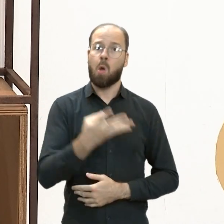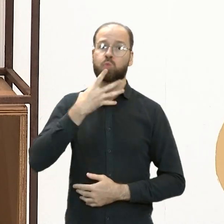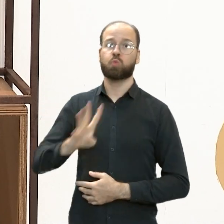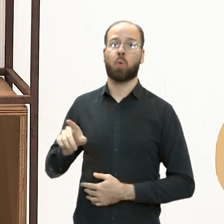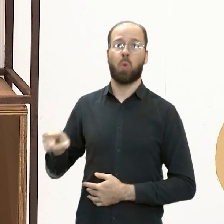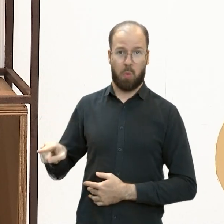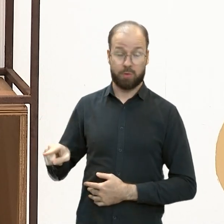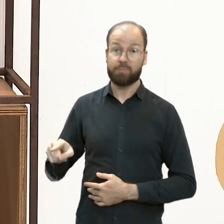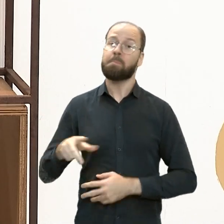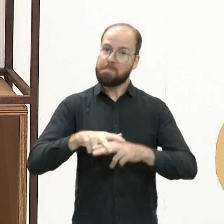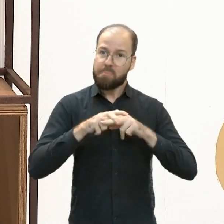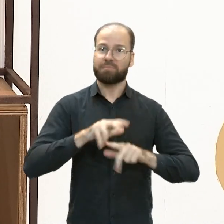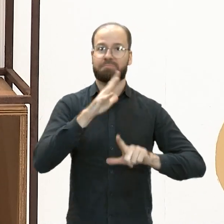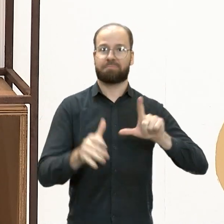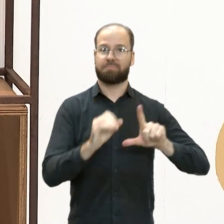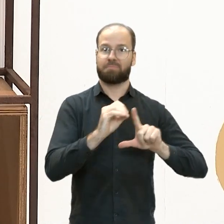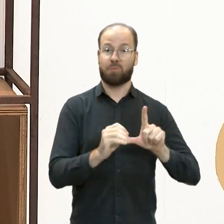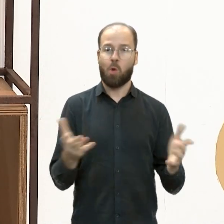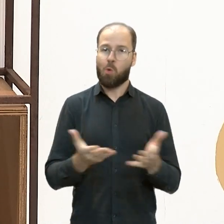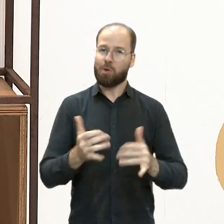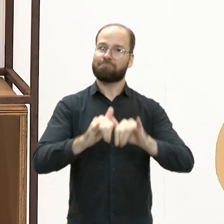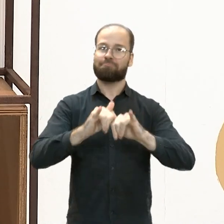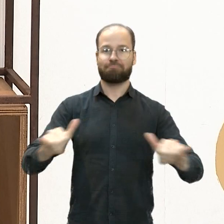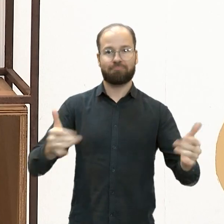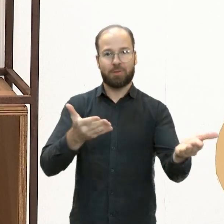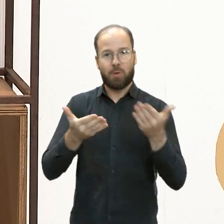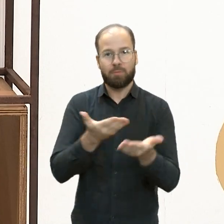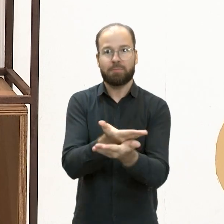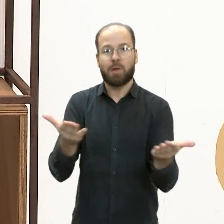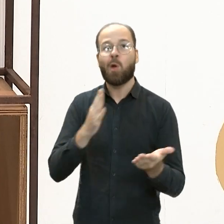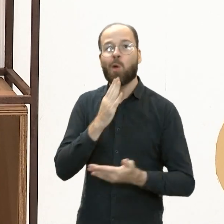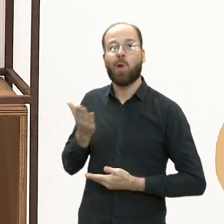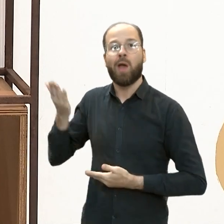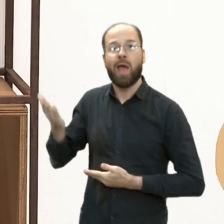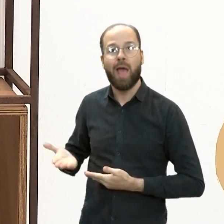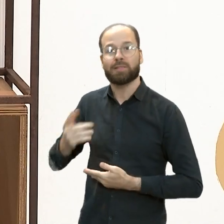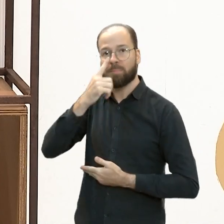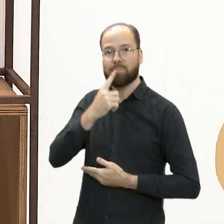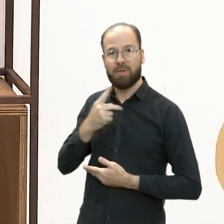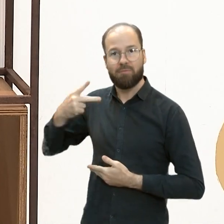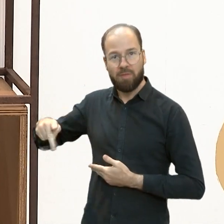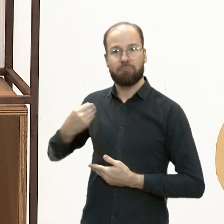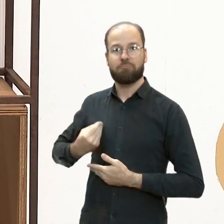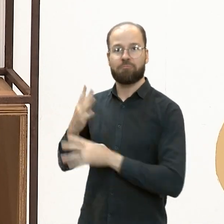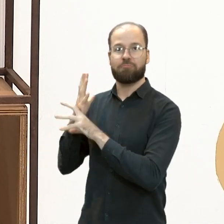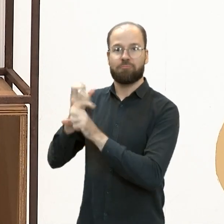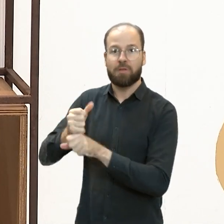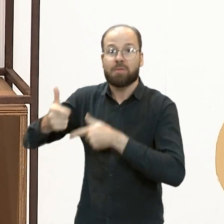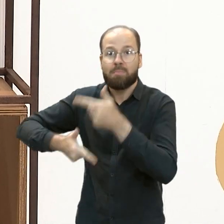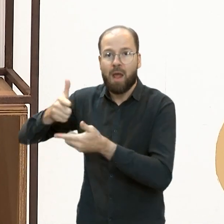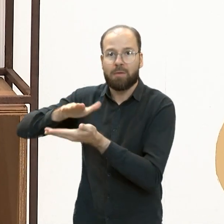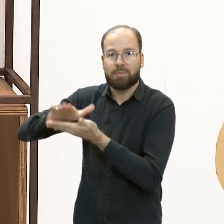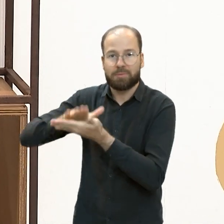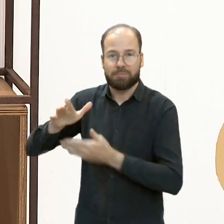Mundo UFG de hoje te convida a conhecer um pouco da biografia e dos trabalhos realizados por Leodegária de Jesus.